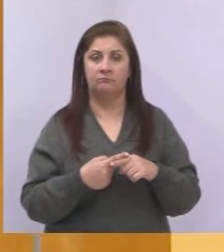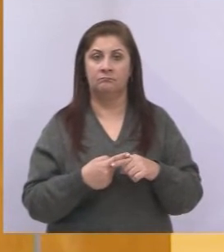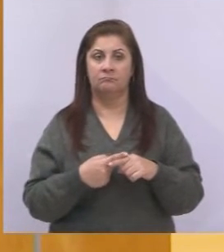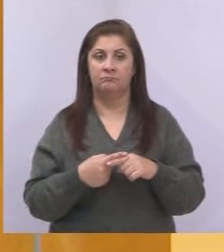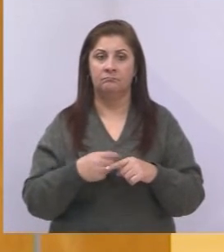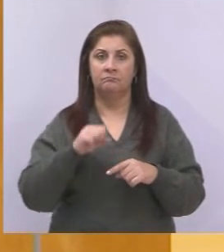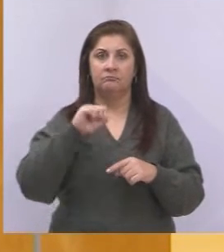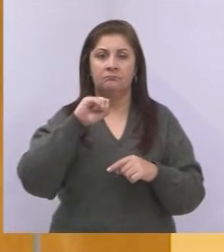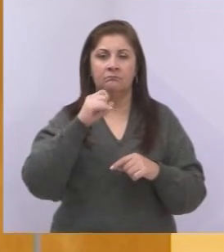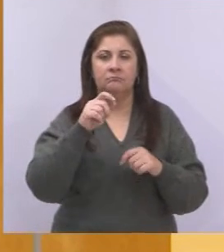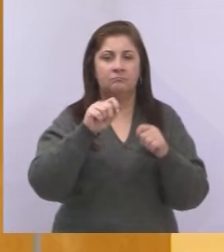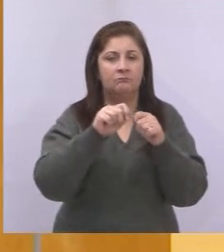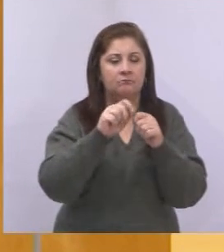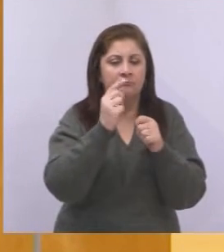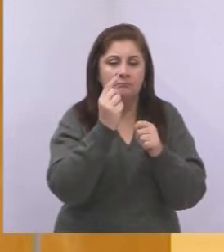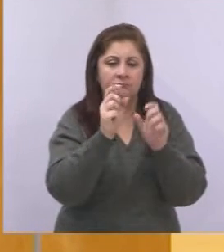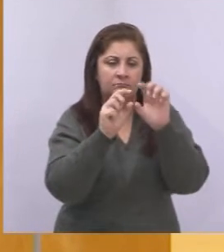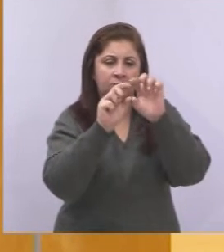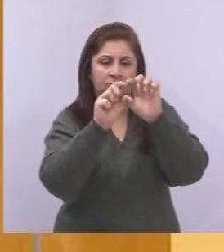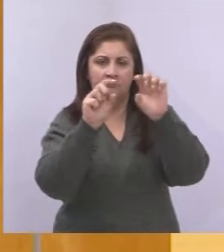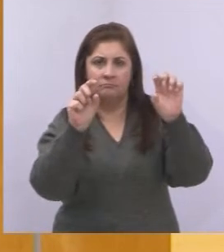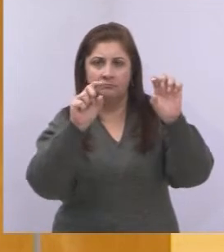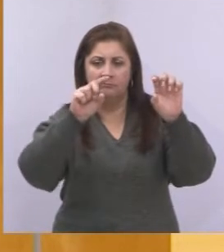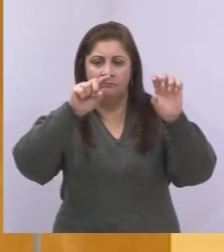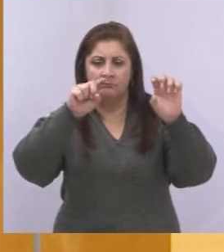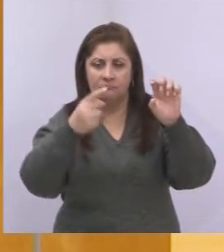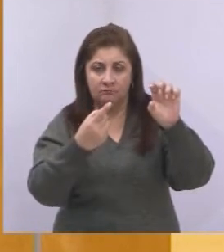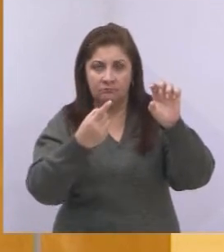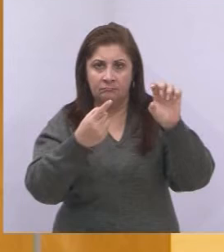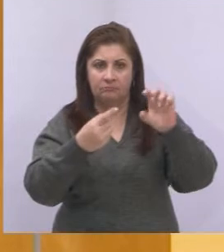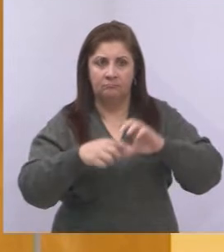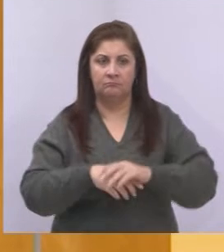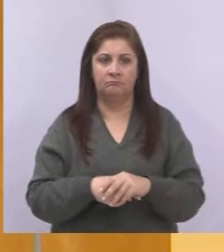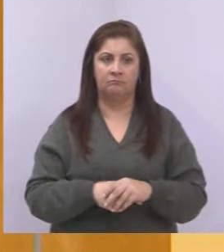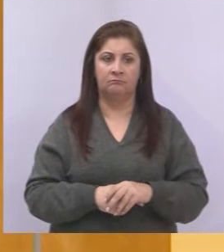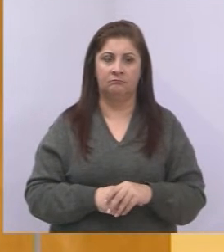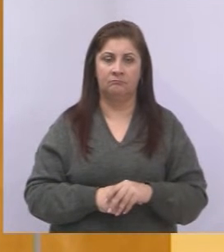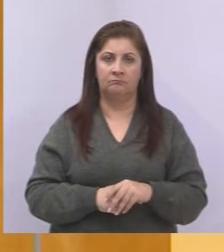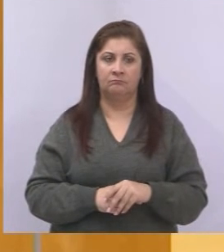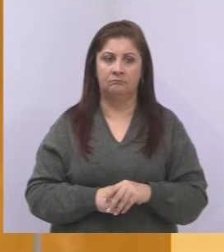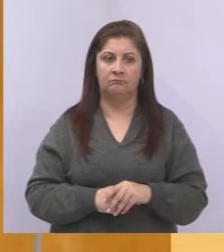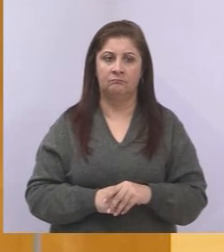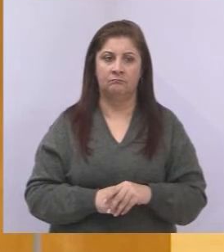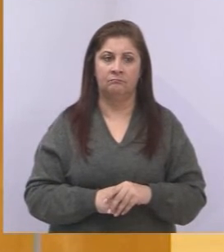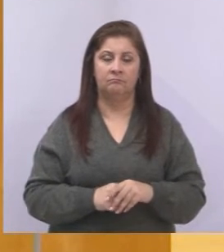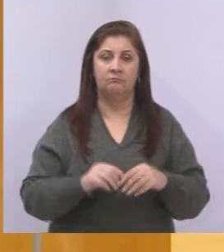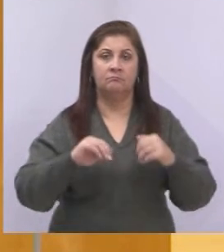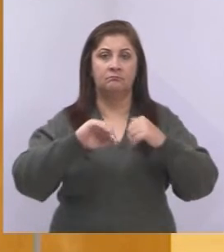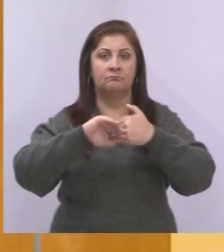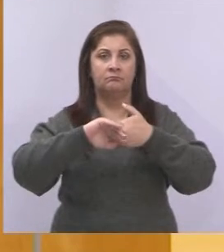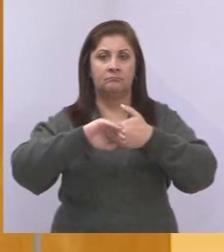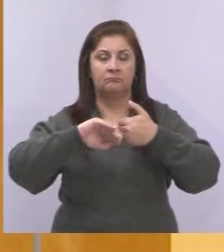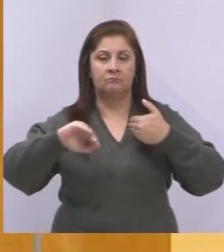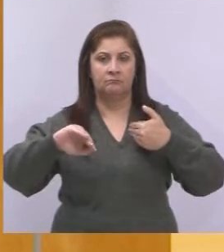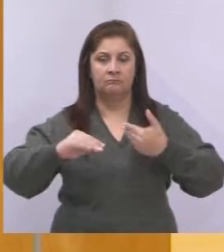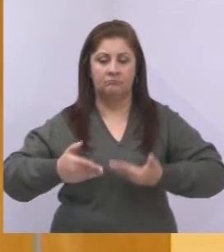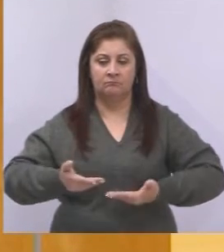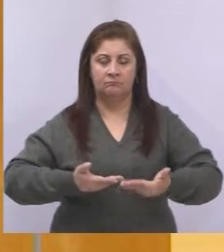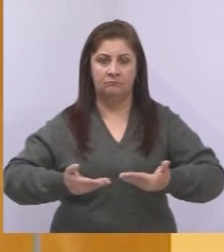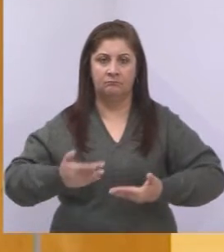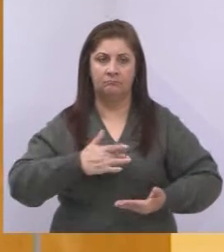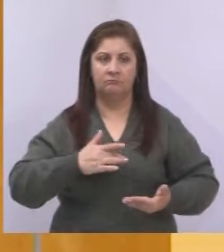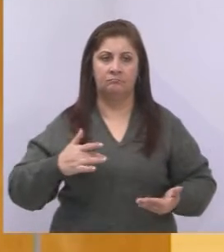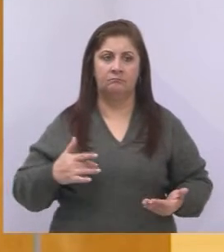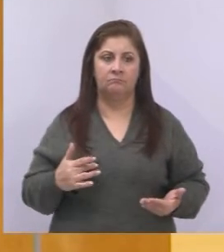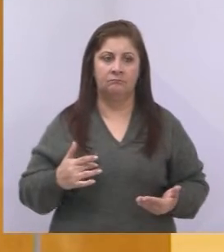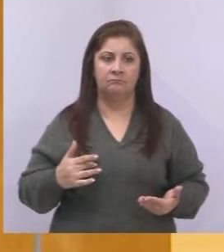uma vírgula no artigo 1º e coloca com exceção do serviço de saúde,